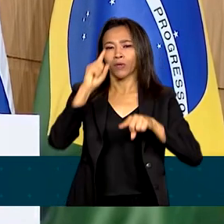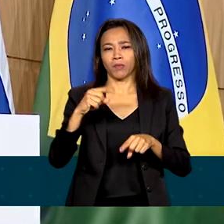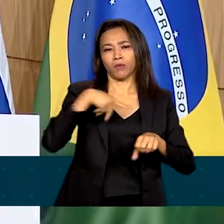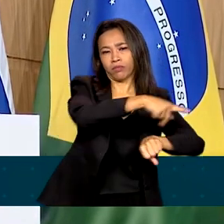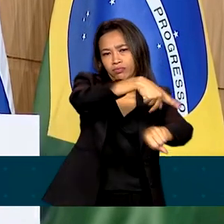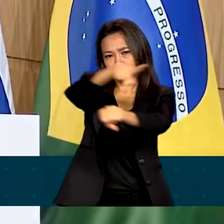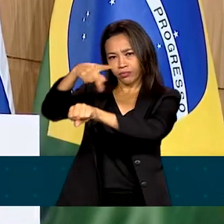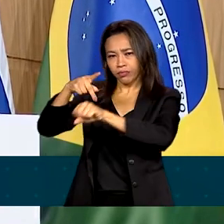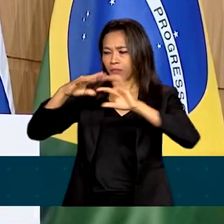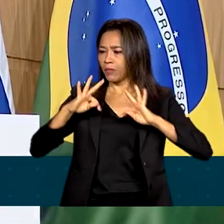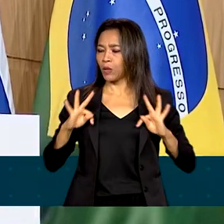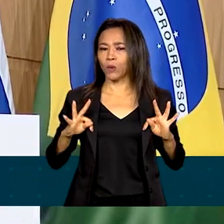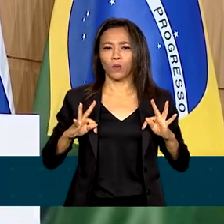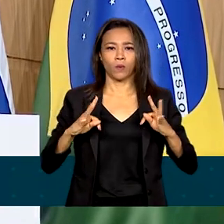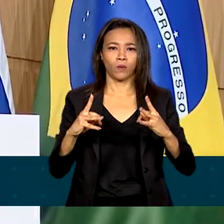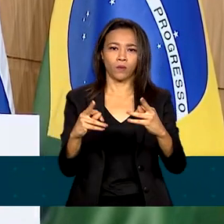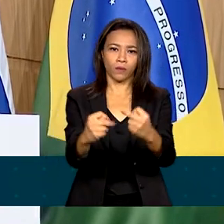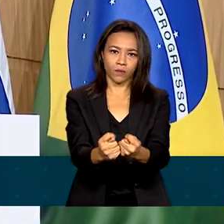todos, numa